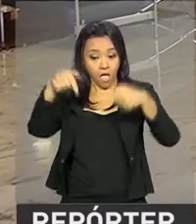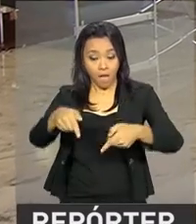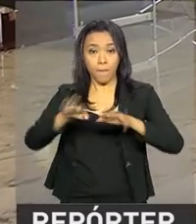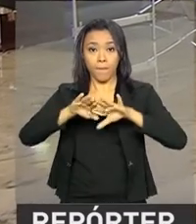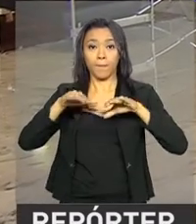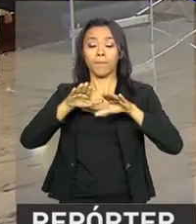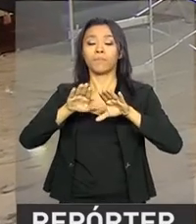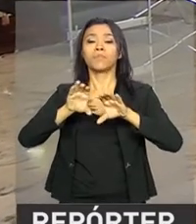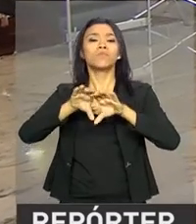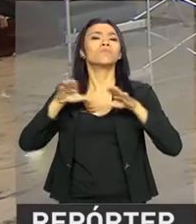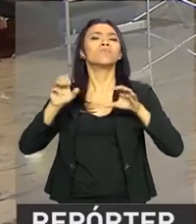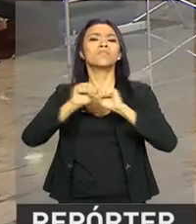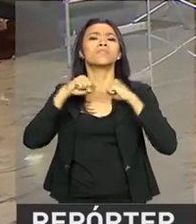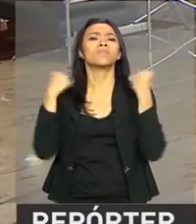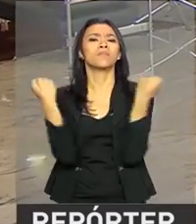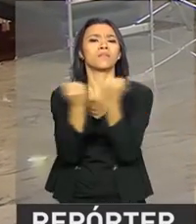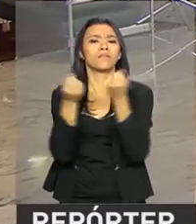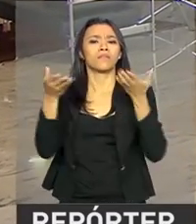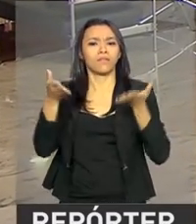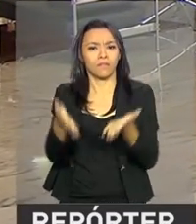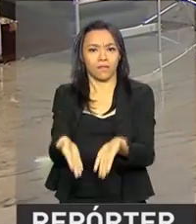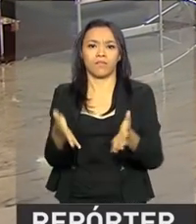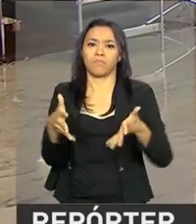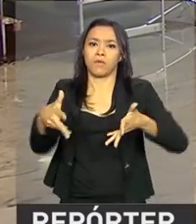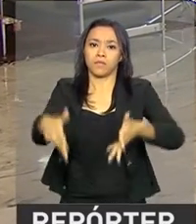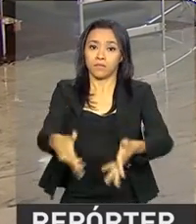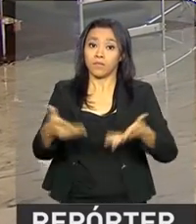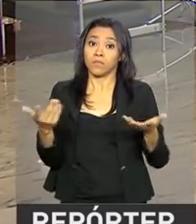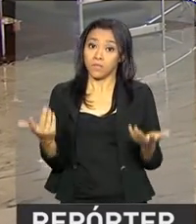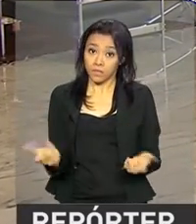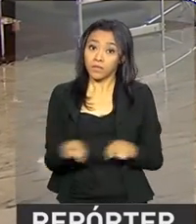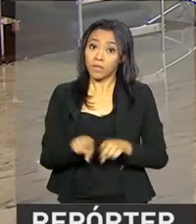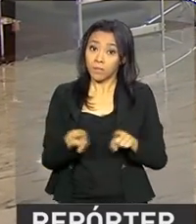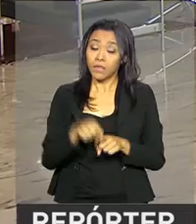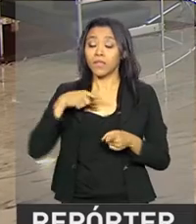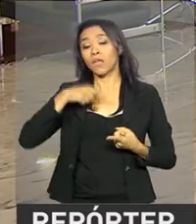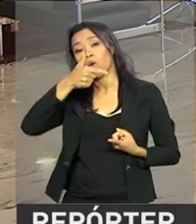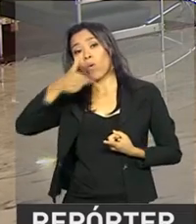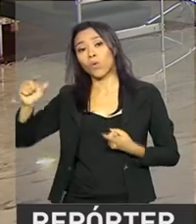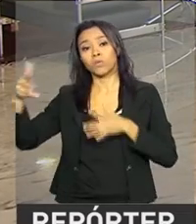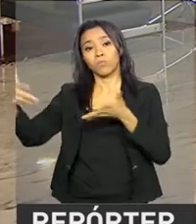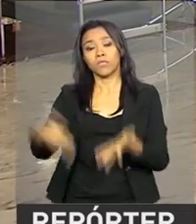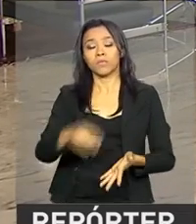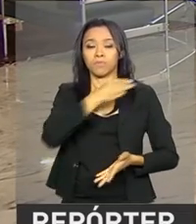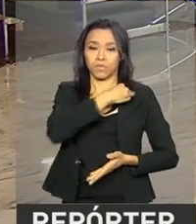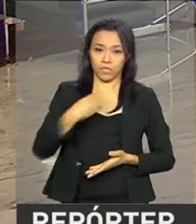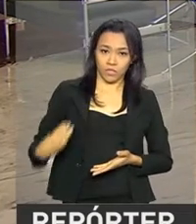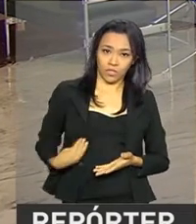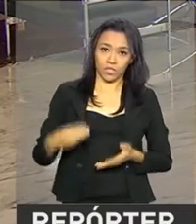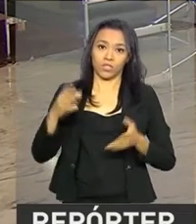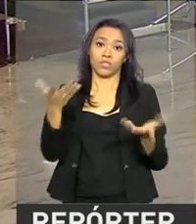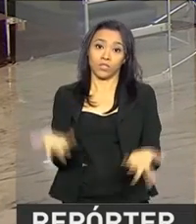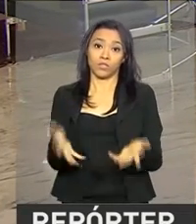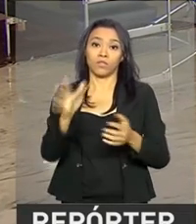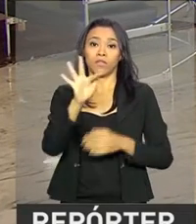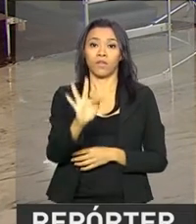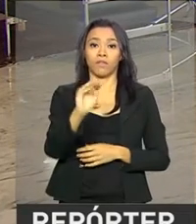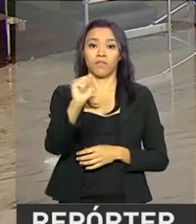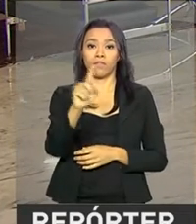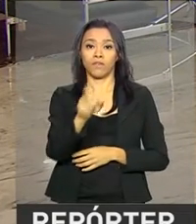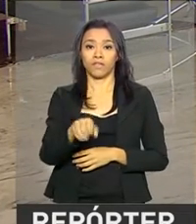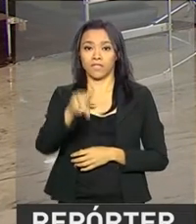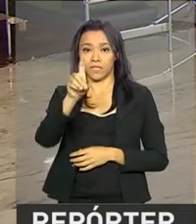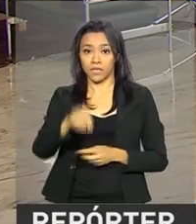e desenvolvimento do brasil além dele participam também do seminário ministro da fazenda henrique meirelles a presidente